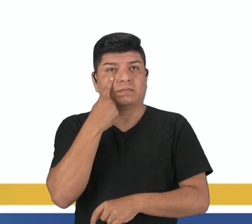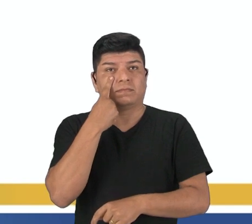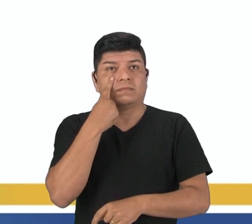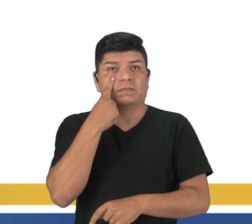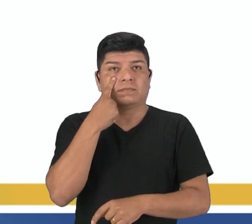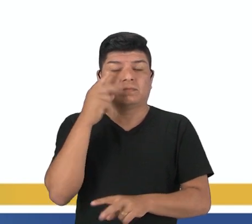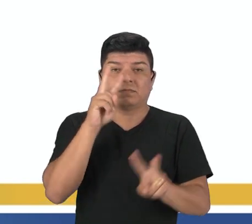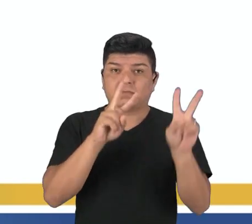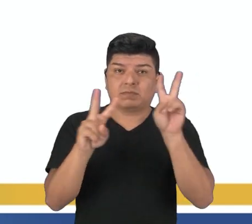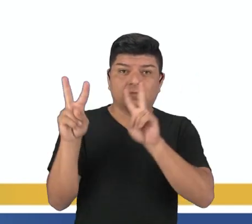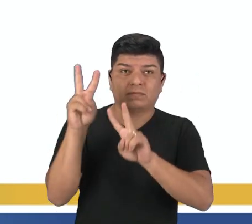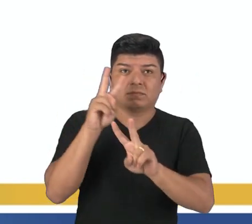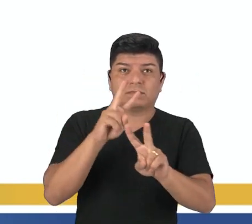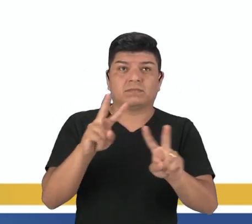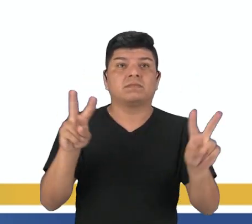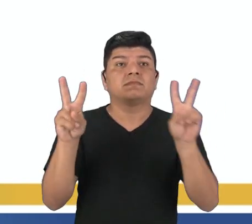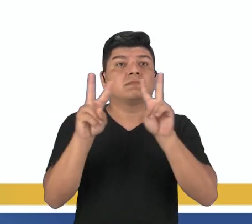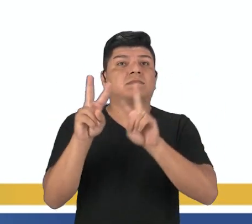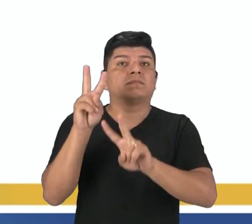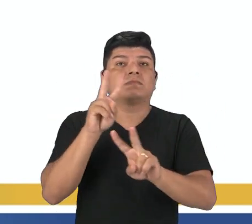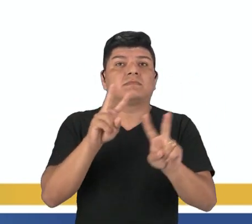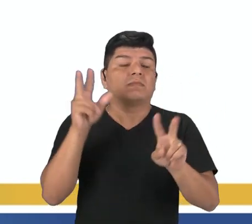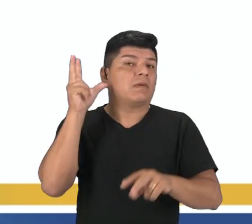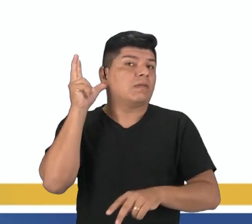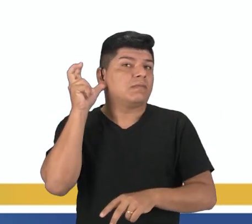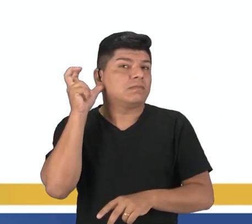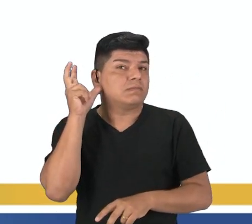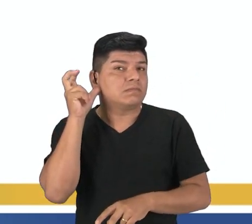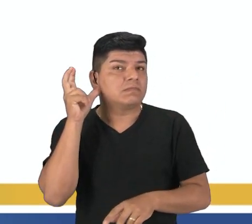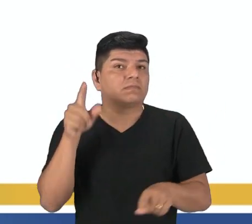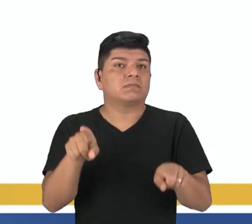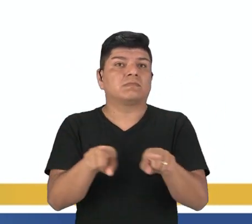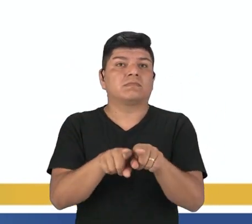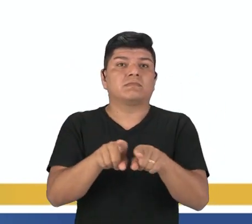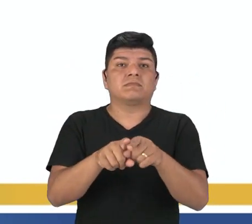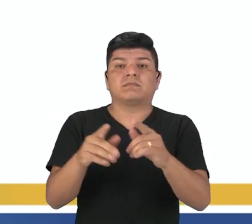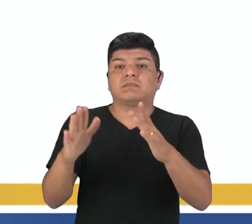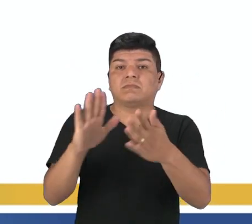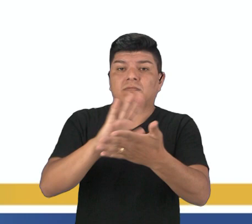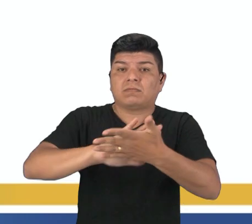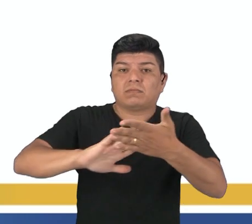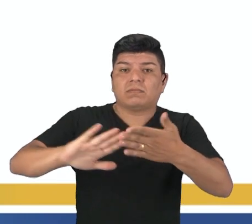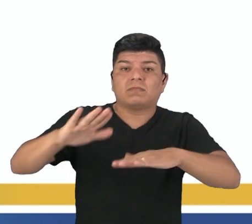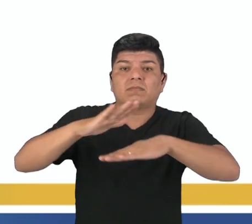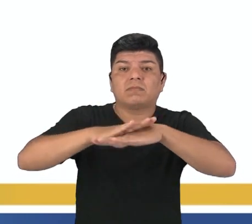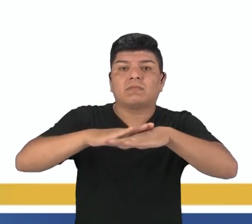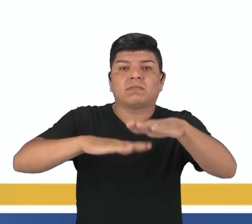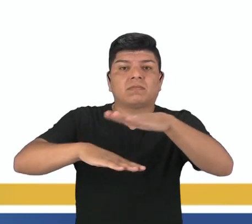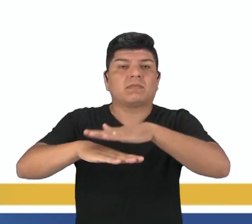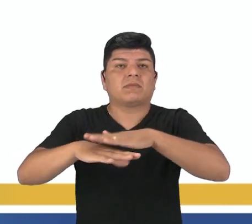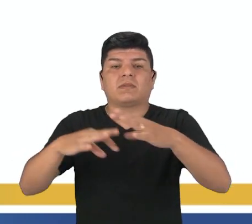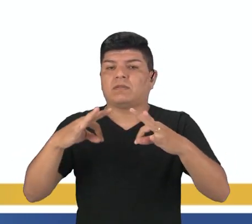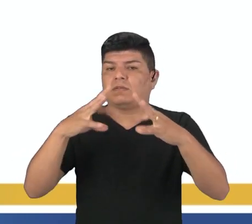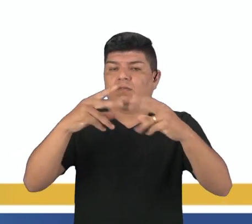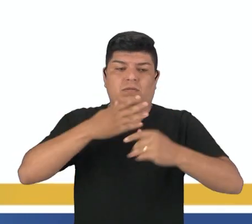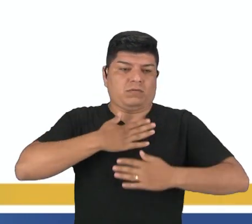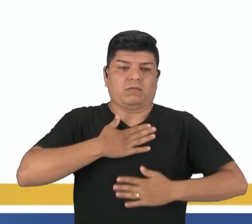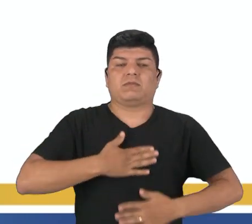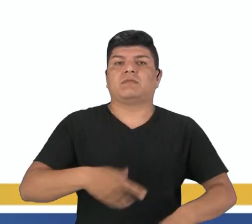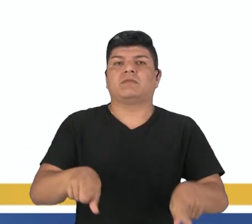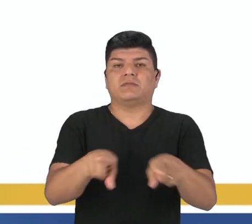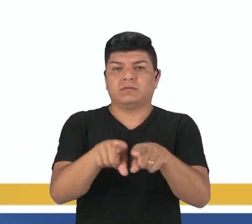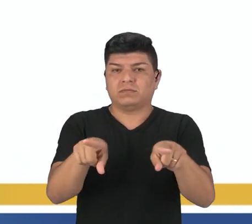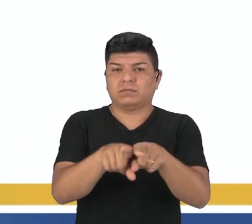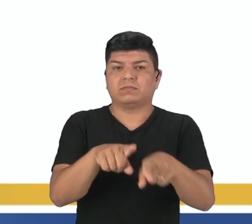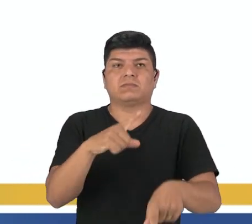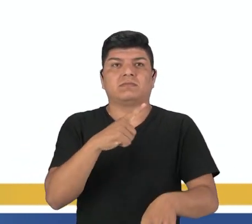dos olhos, a audição através do ouvido, o tato que está nas mãos, mas na realidade está em todo o nosso corpo.